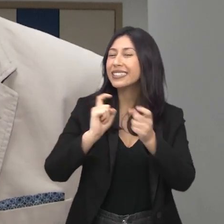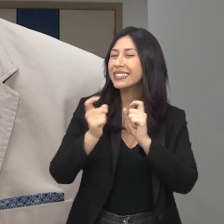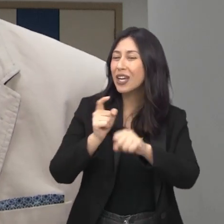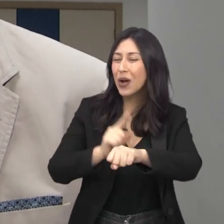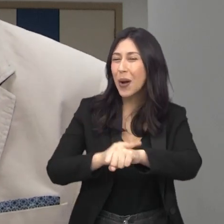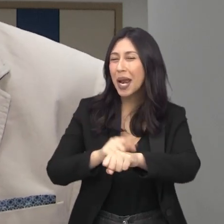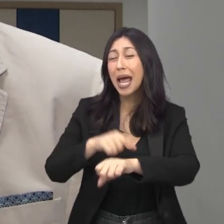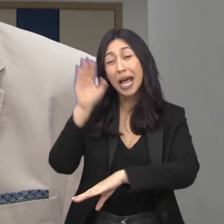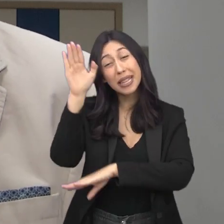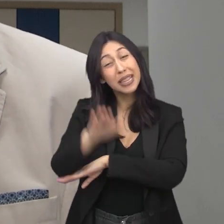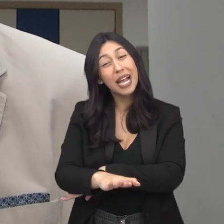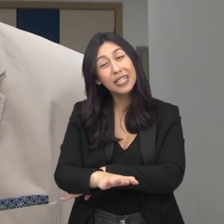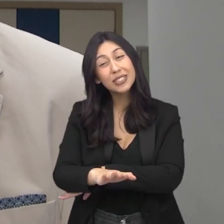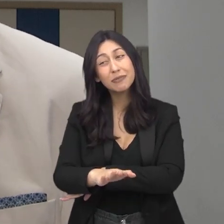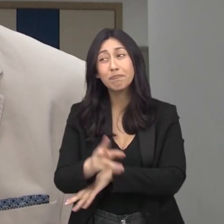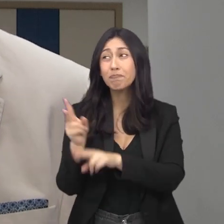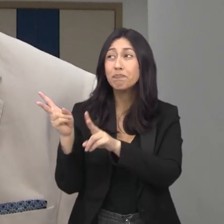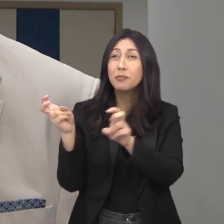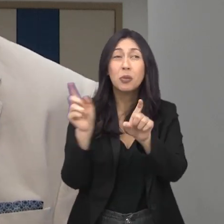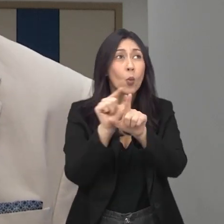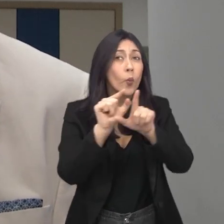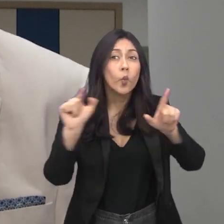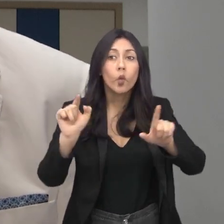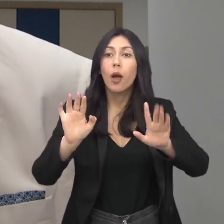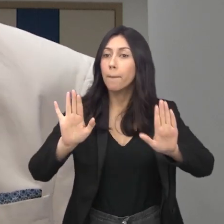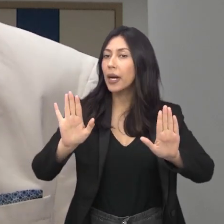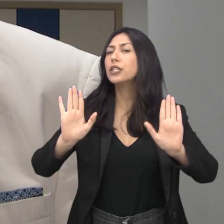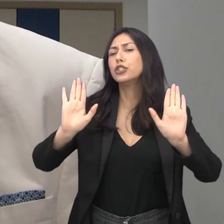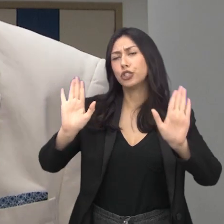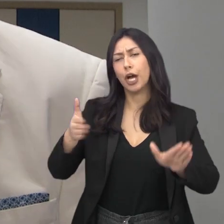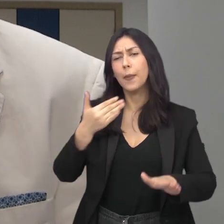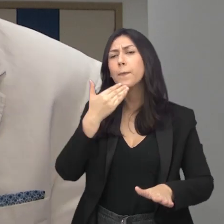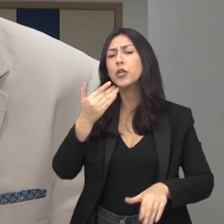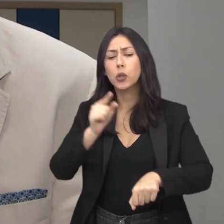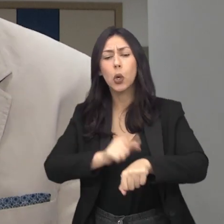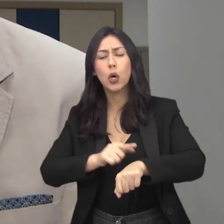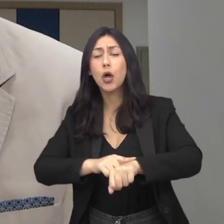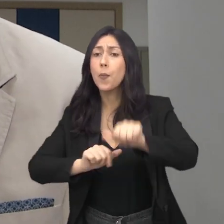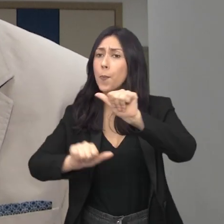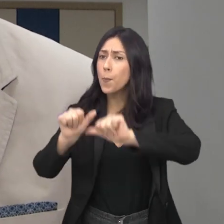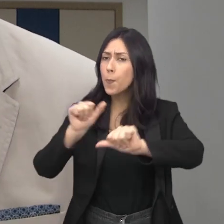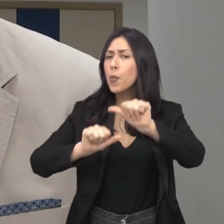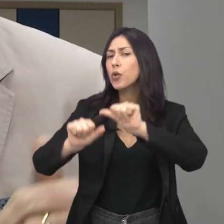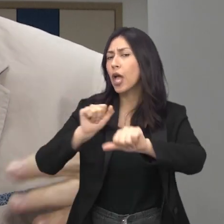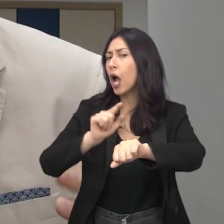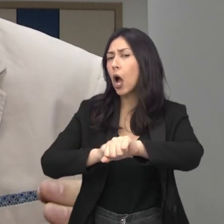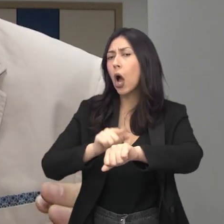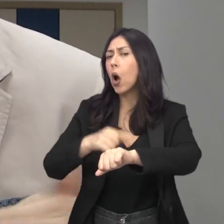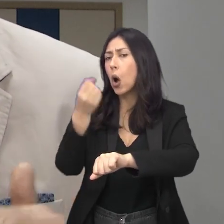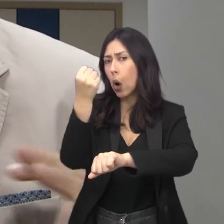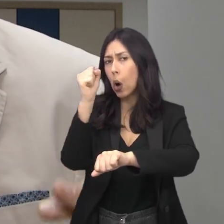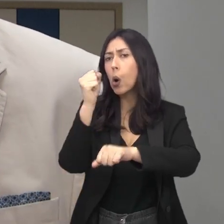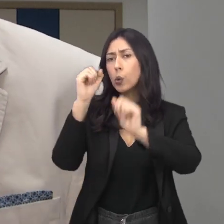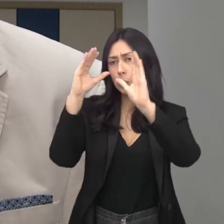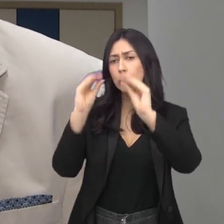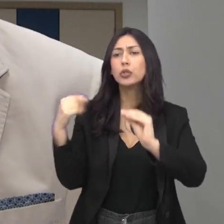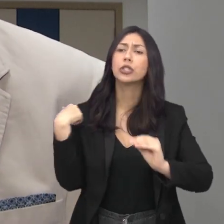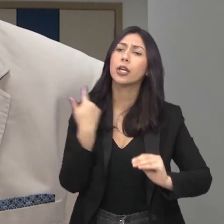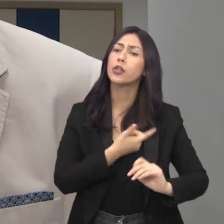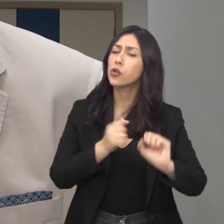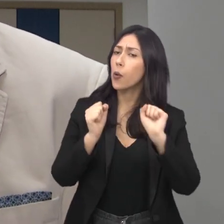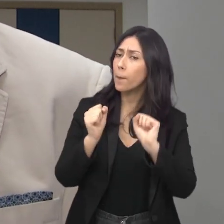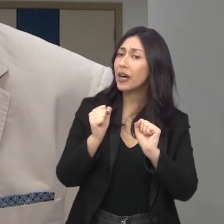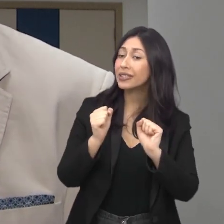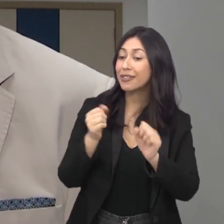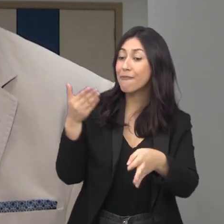tarde, a gente sente uma audiência pública mais esvaziada, né? Mas a gente já solicitou uma mudança para que seja 8 horas da noite, para que a